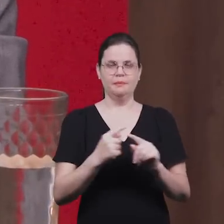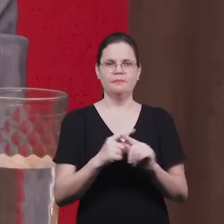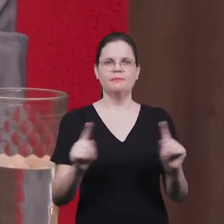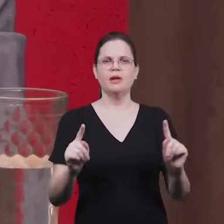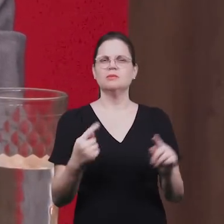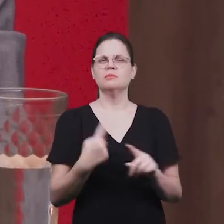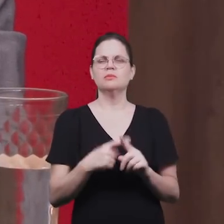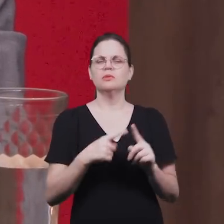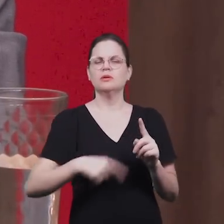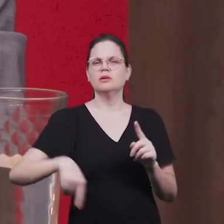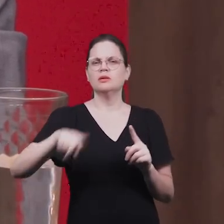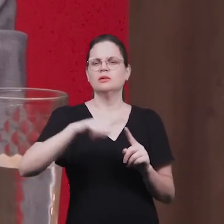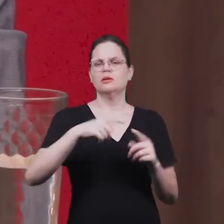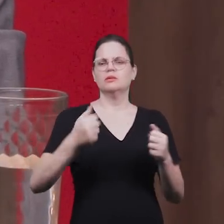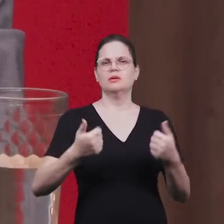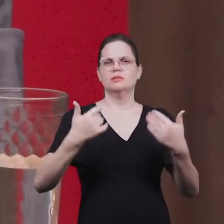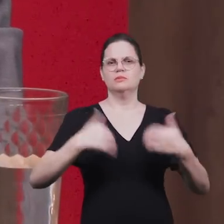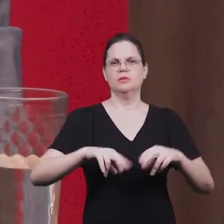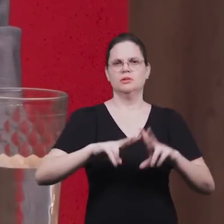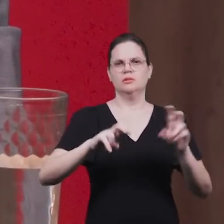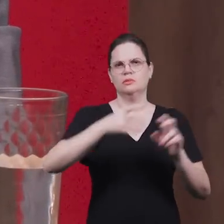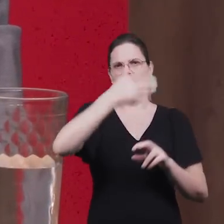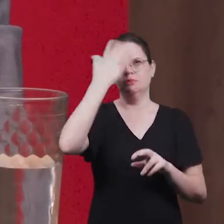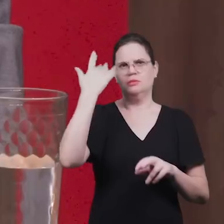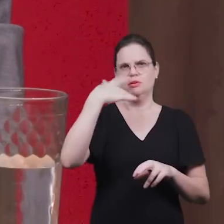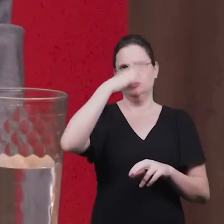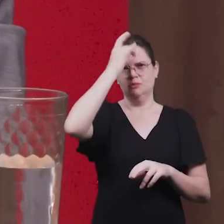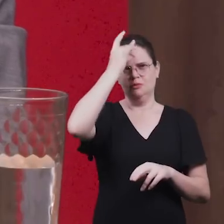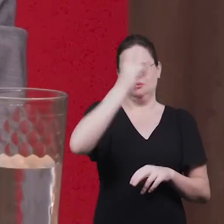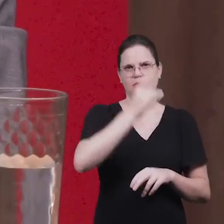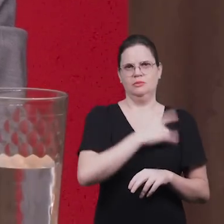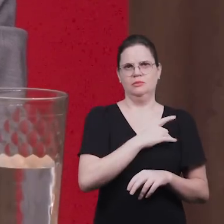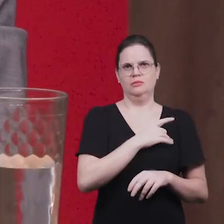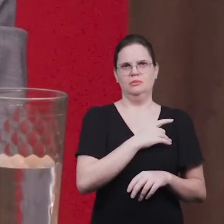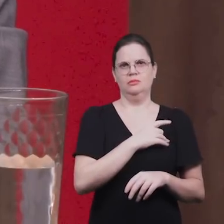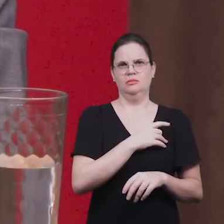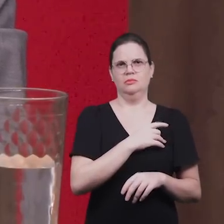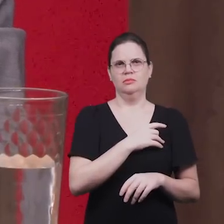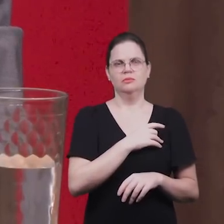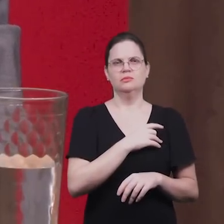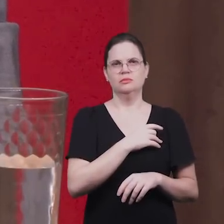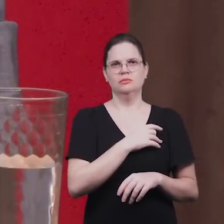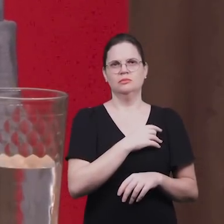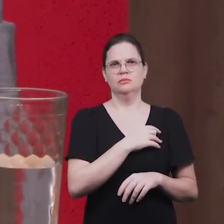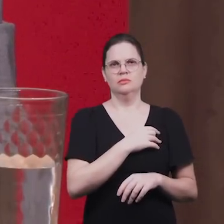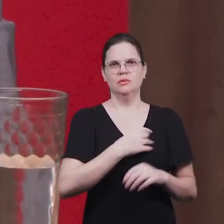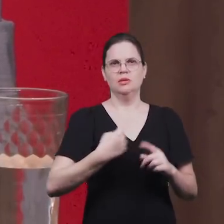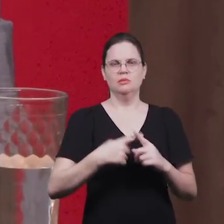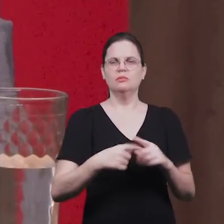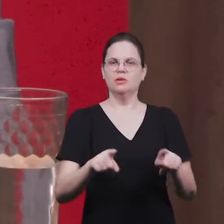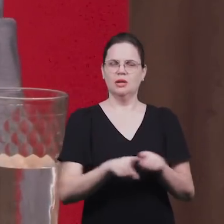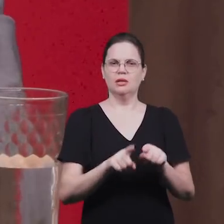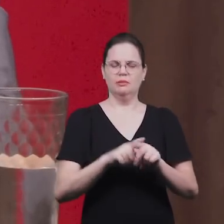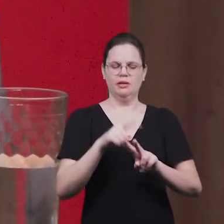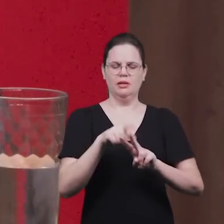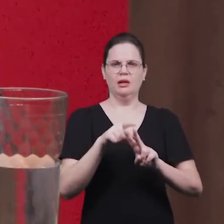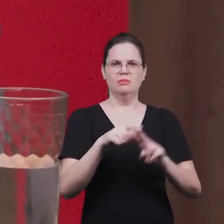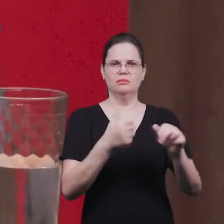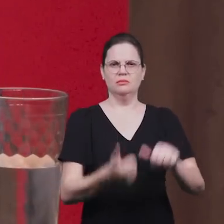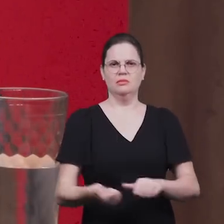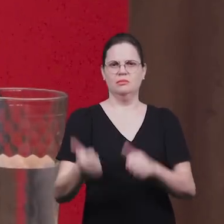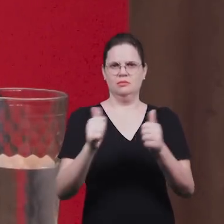por que nós falamos do batismo com o Espírito Santo? Porque a Bíblia também fala do batismo nas